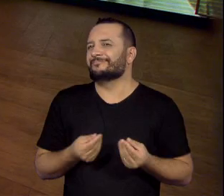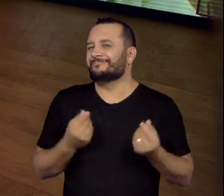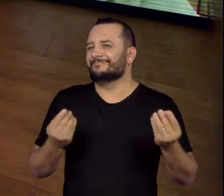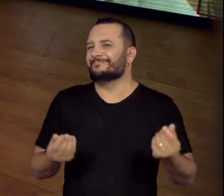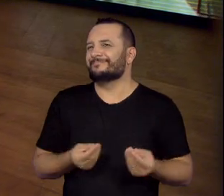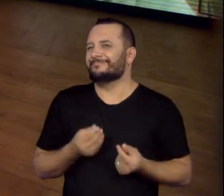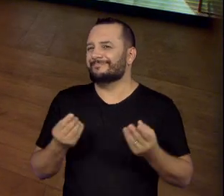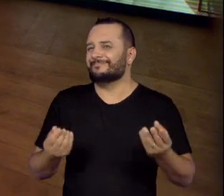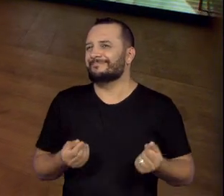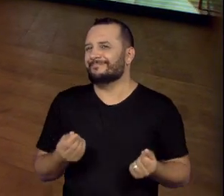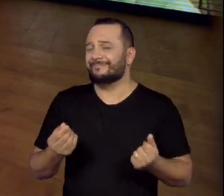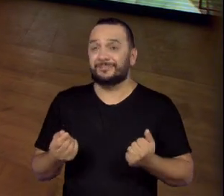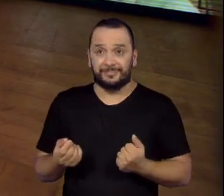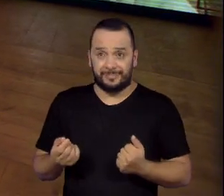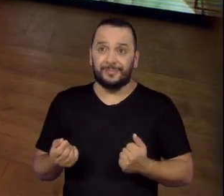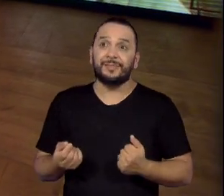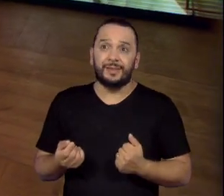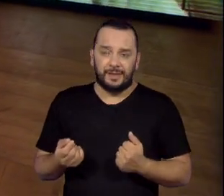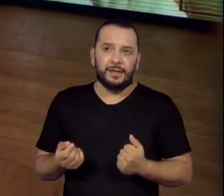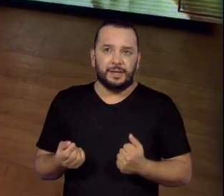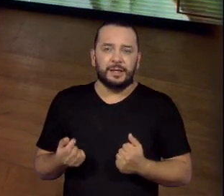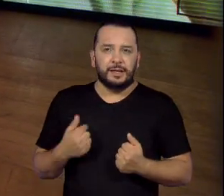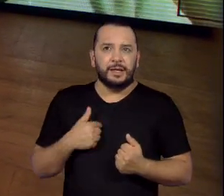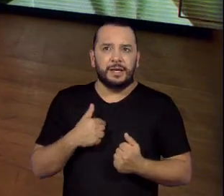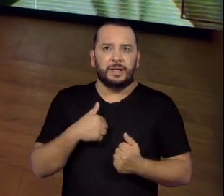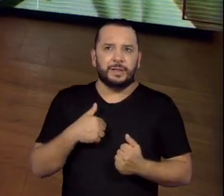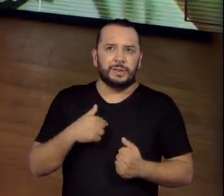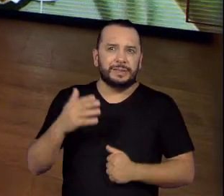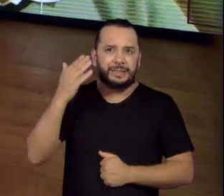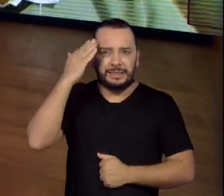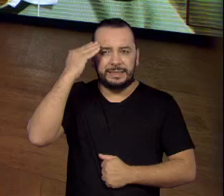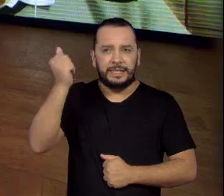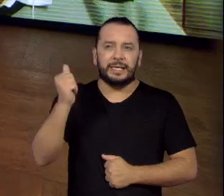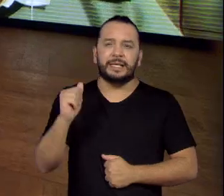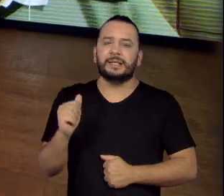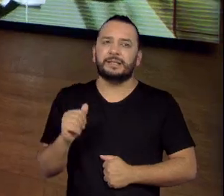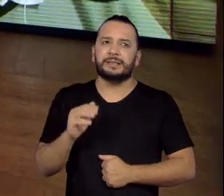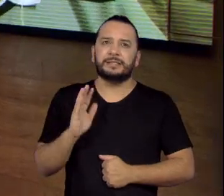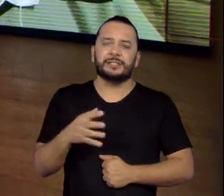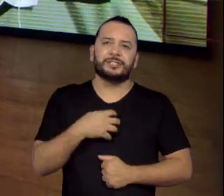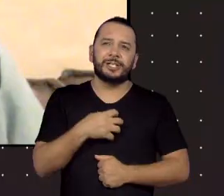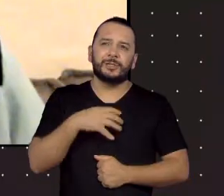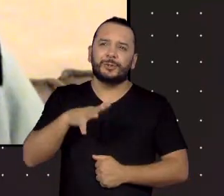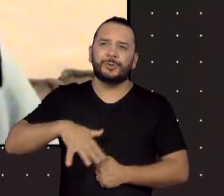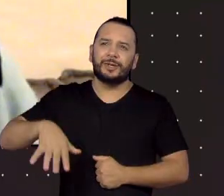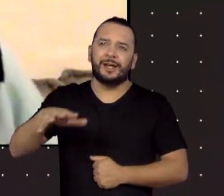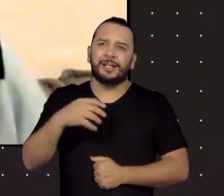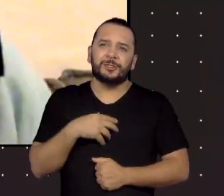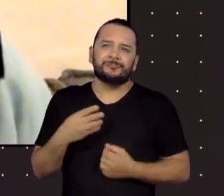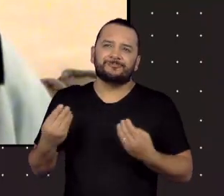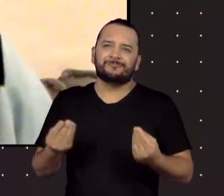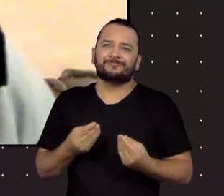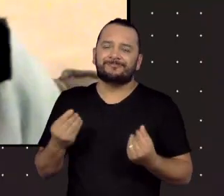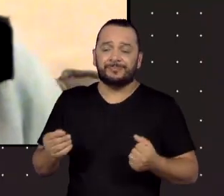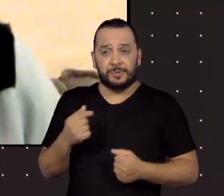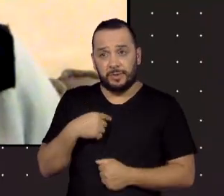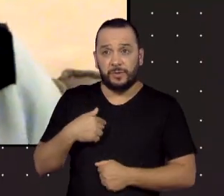Eu tinha minha credencial, eu soube que um dia o Fellini ia fazer uma